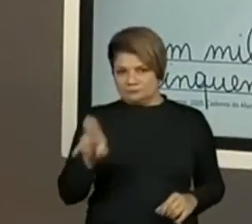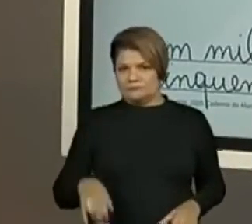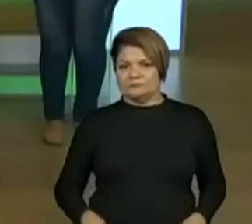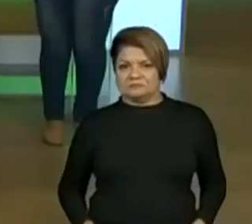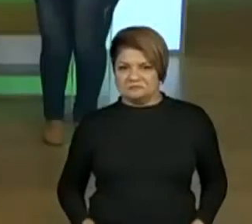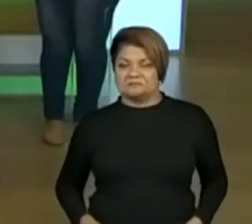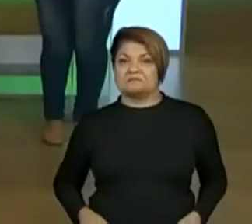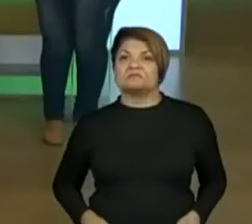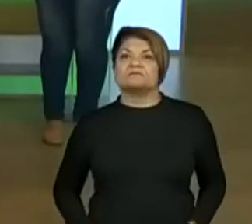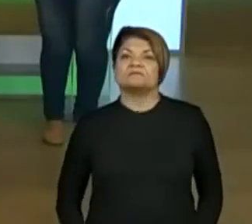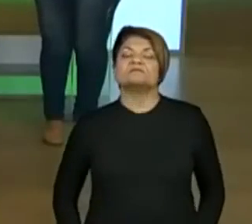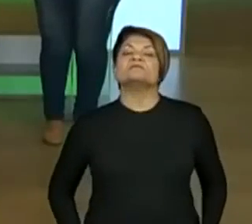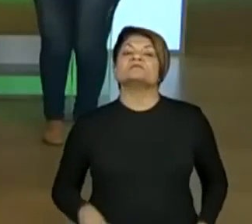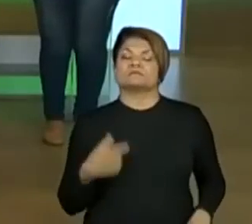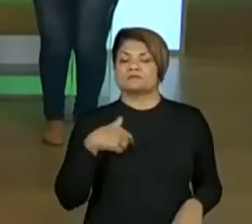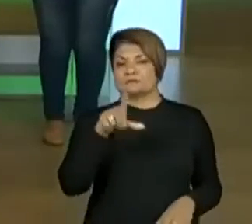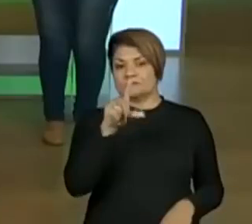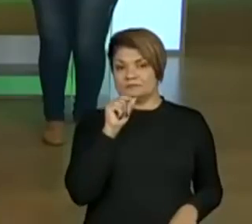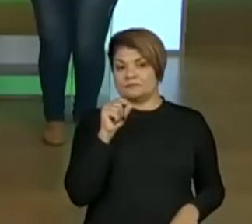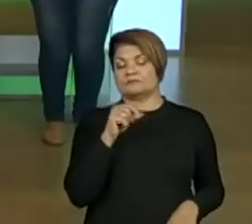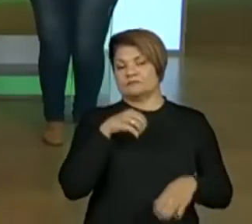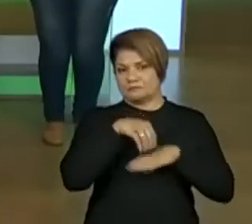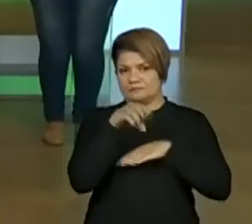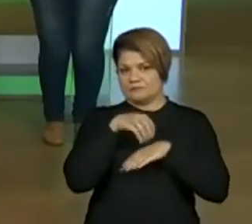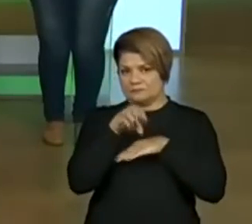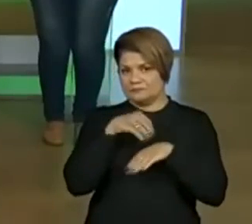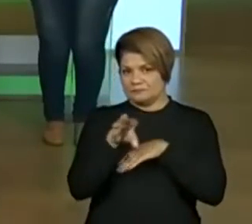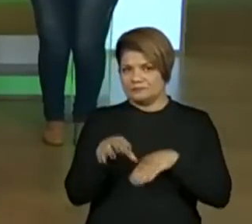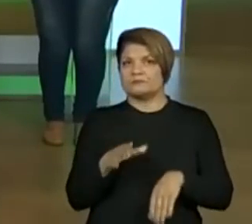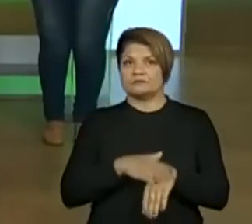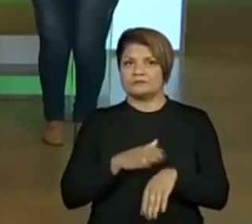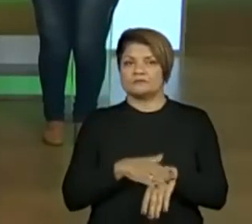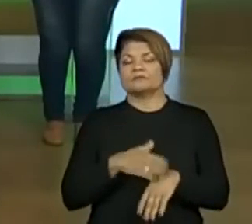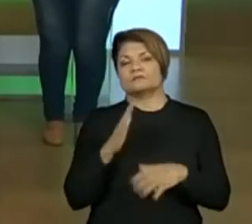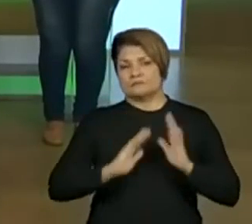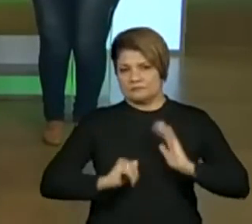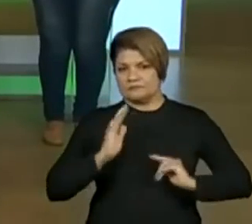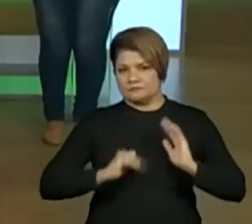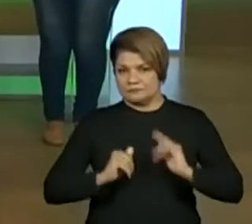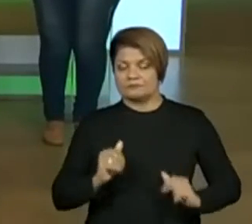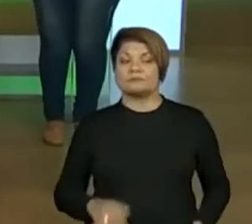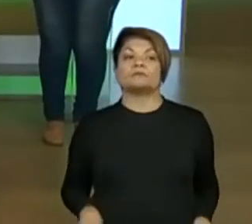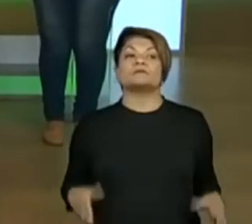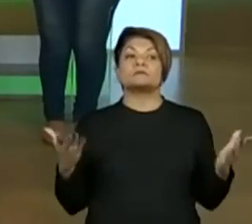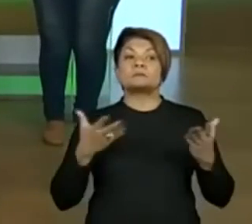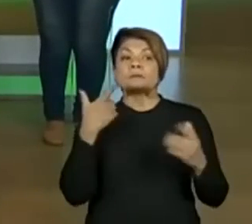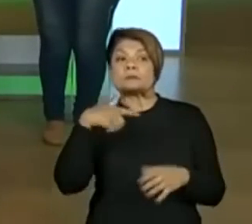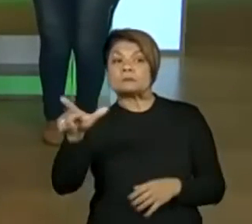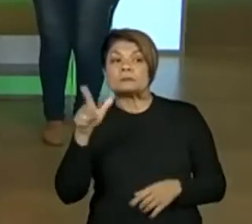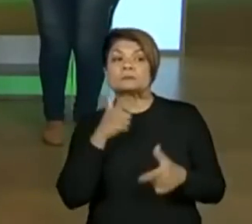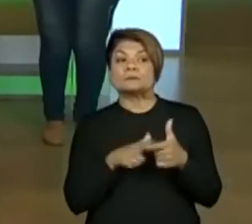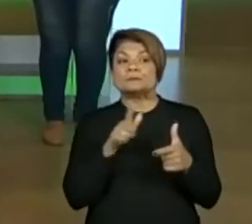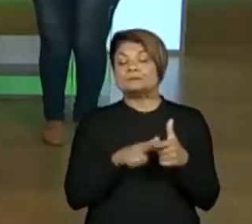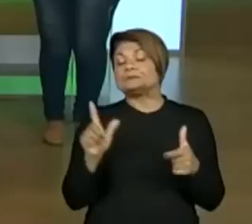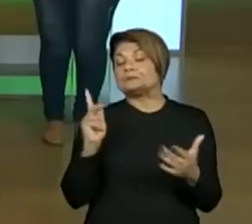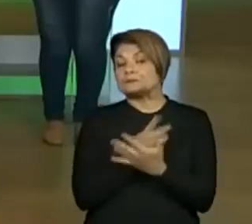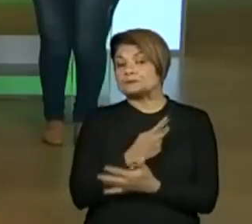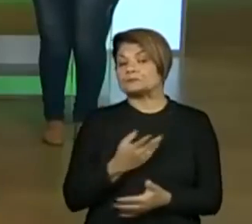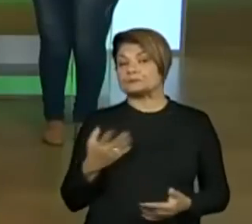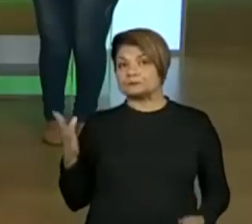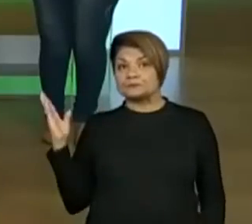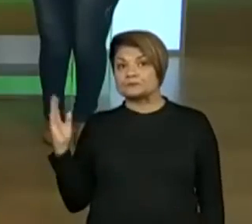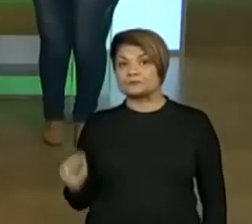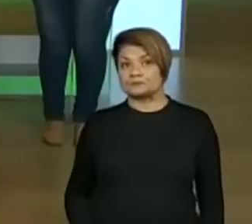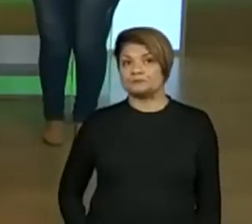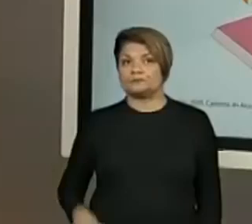Isso, escolhe lá o ditado que a gente fez e pratica. Isso aí. Olha só, agora tem um outro problema que aconteceu aqui. Lembra lá dos